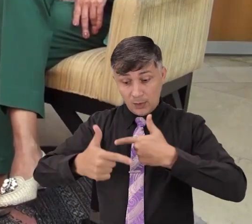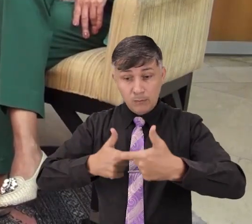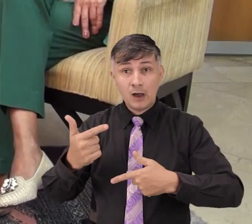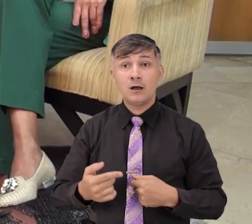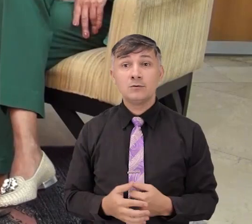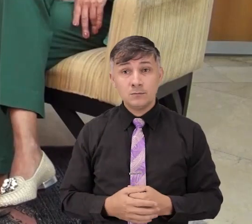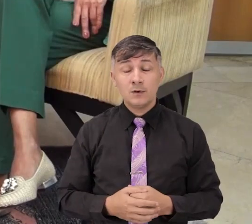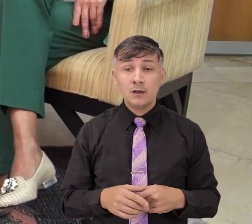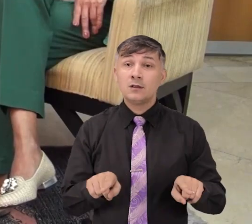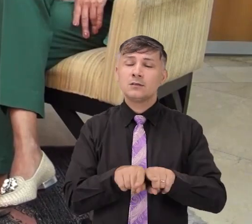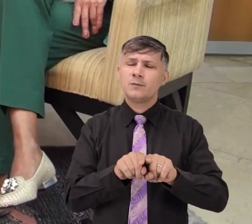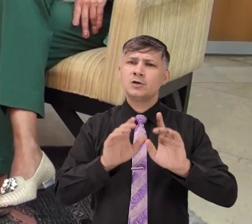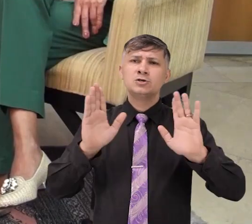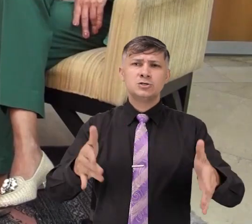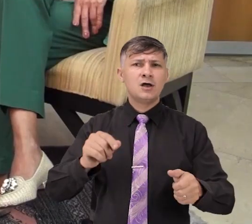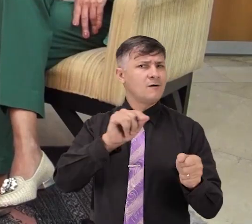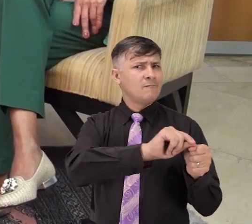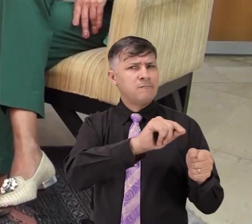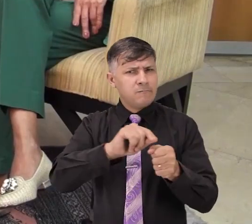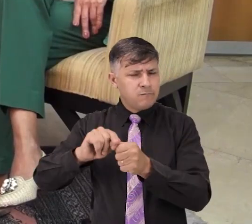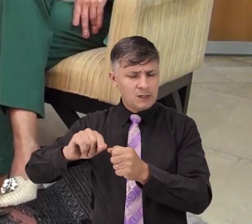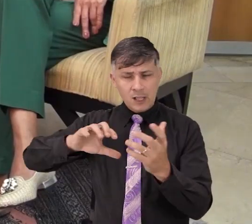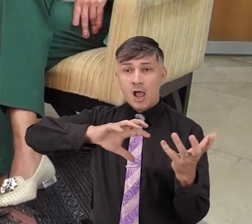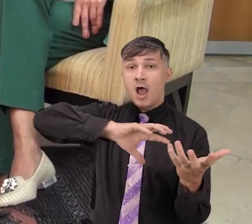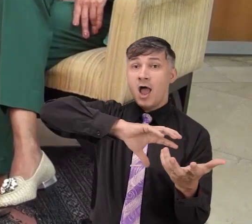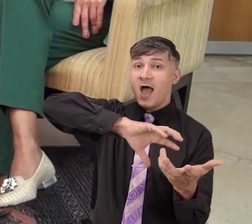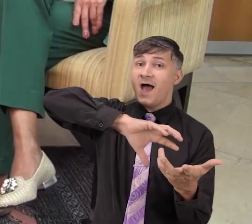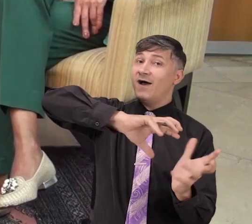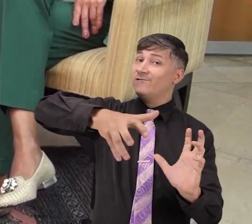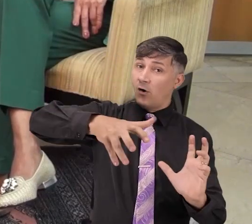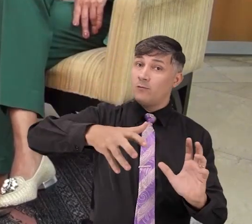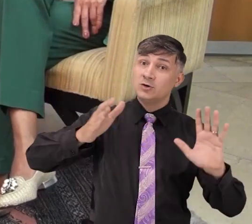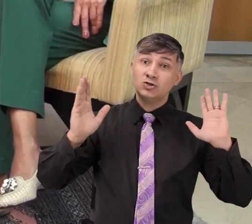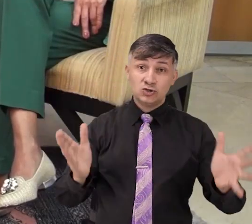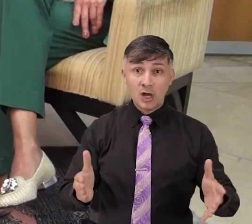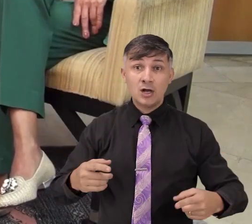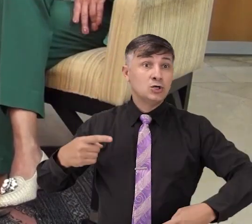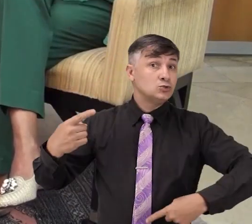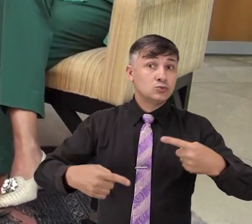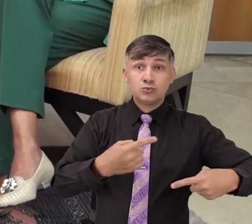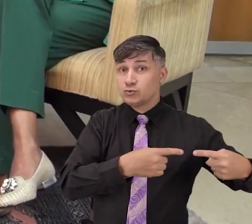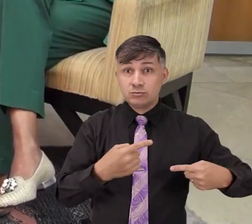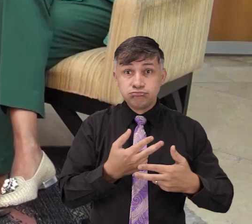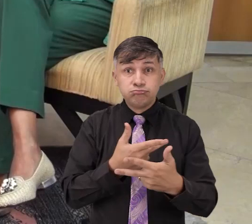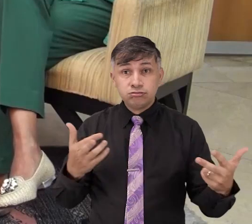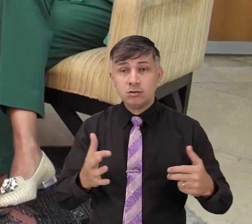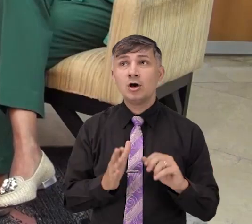na área do trabalho... Né, o que foi feito, que é a reforma, já foi discutida...